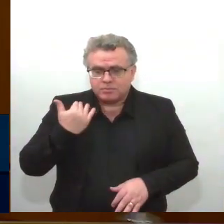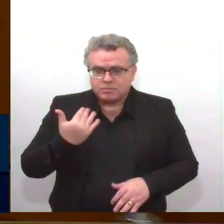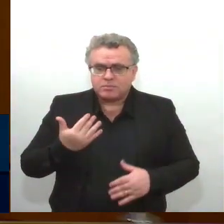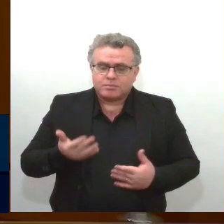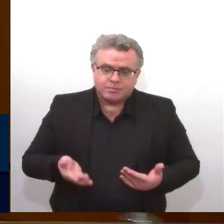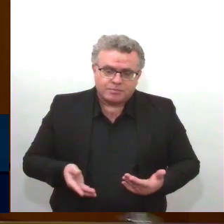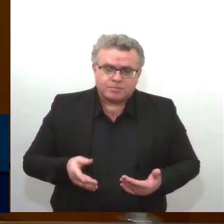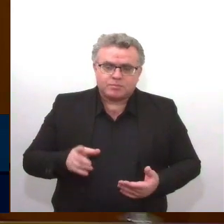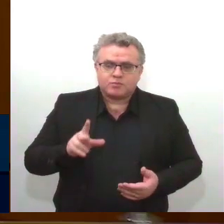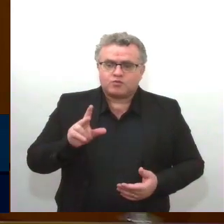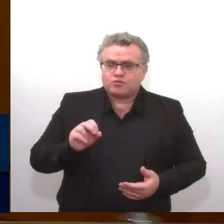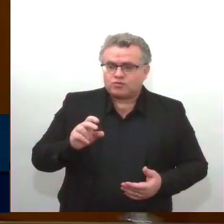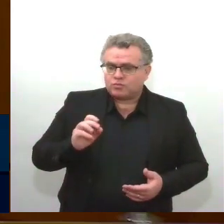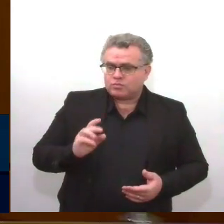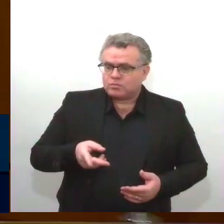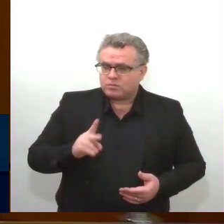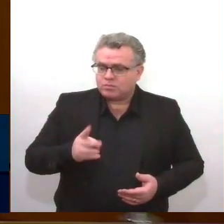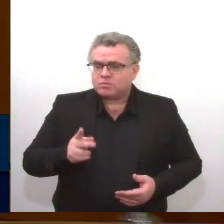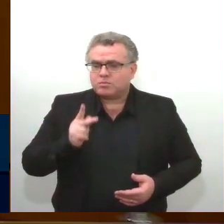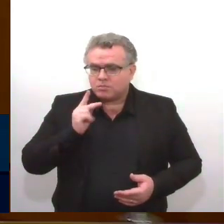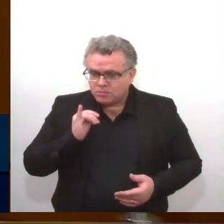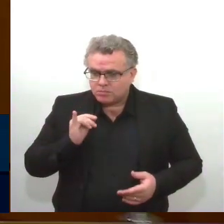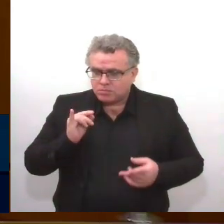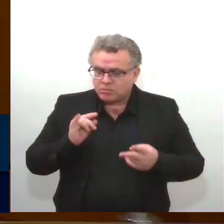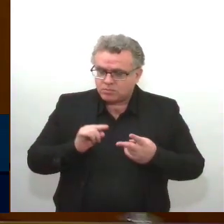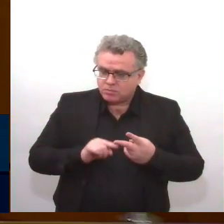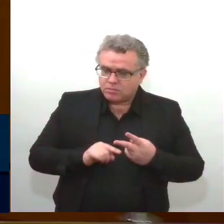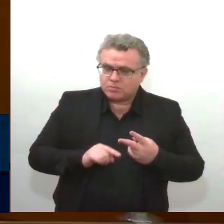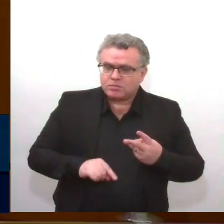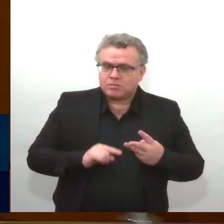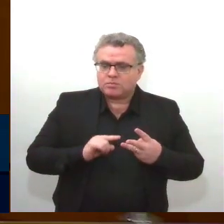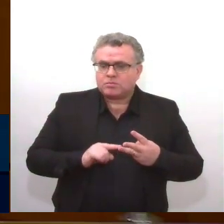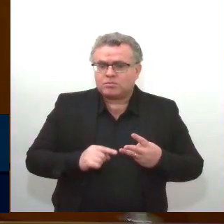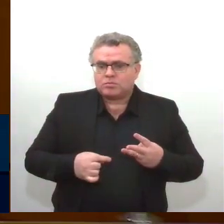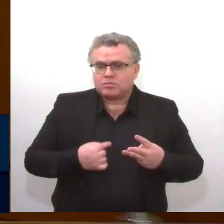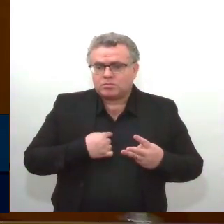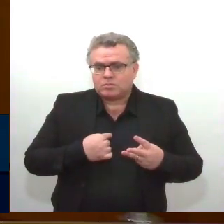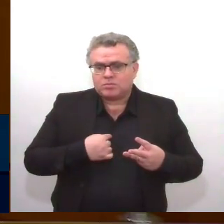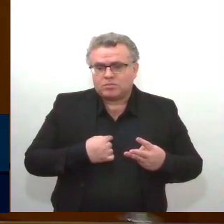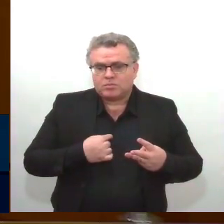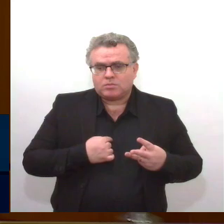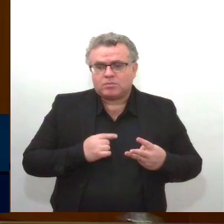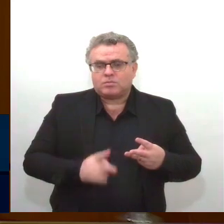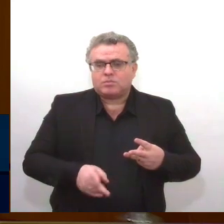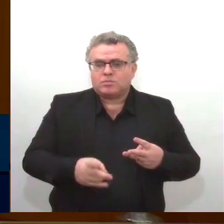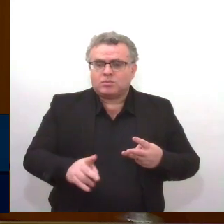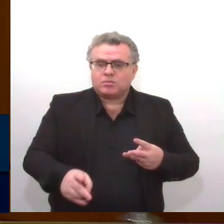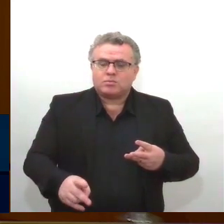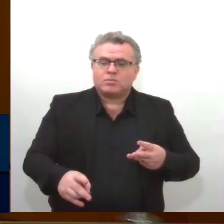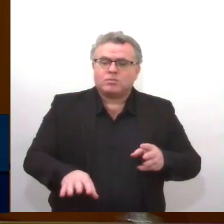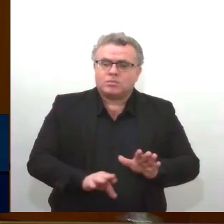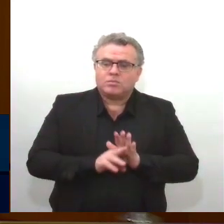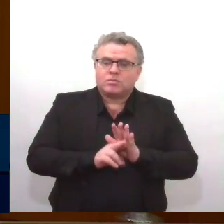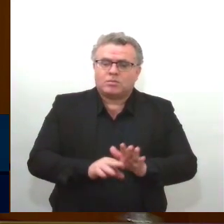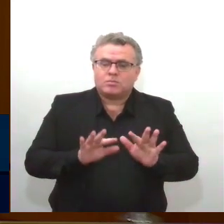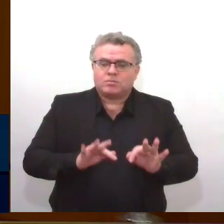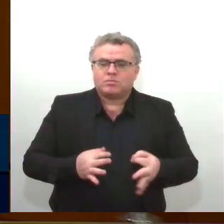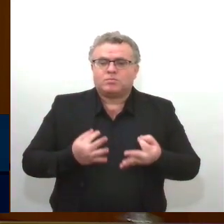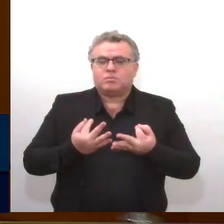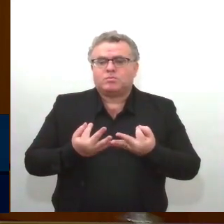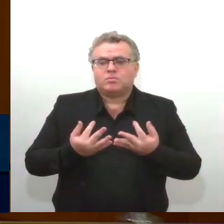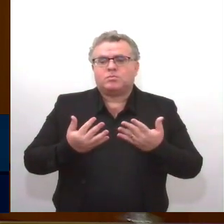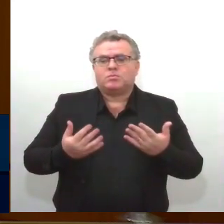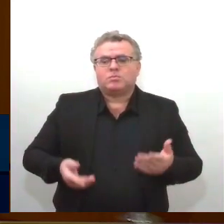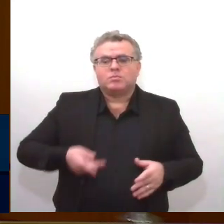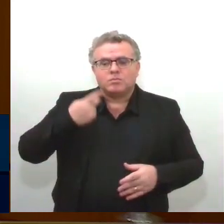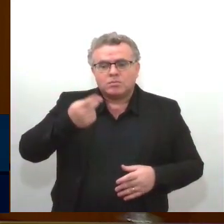meu pai agora eu tô representando a família passos no campo político Sergipano mas com isso com